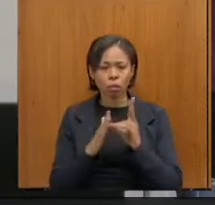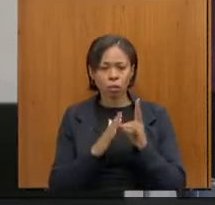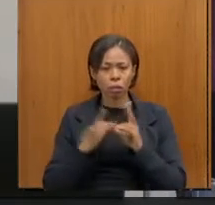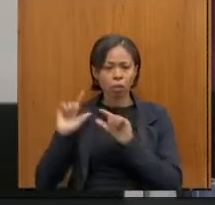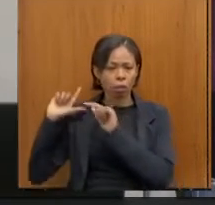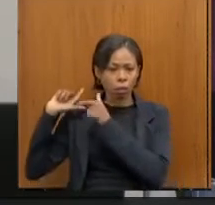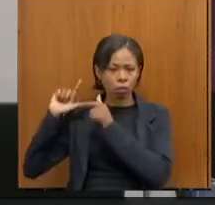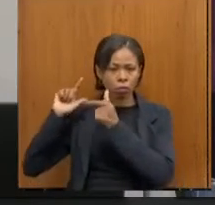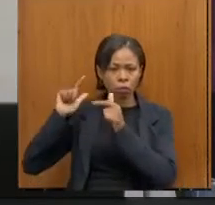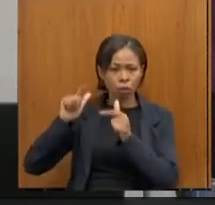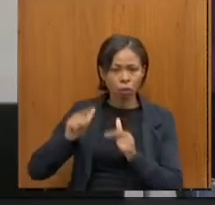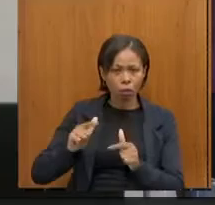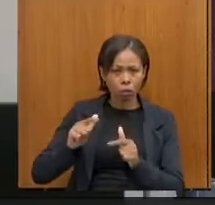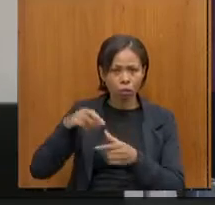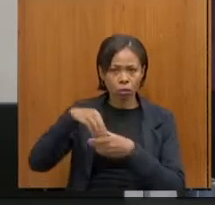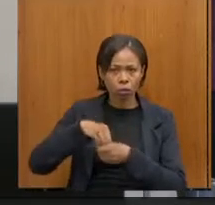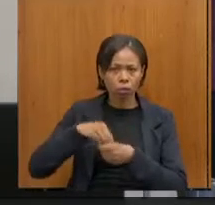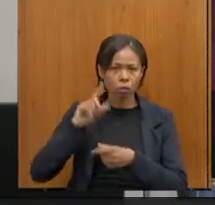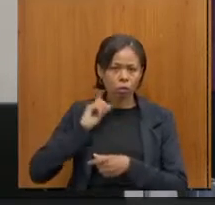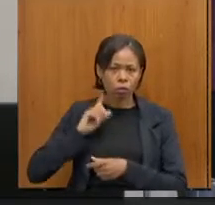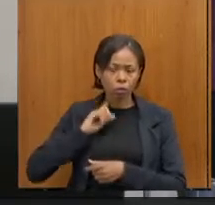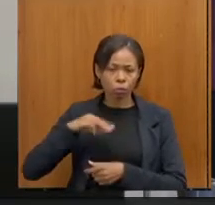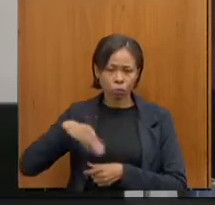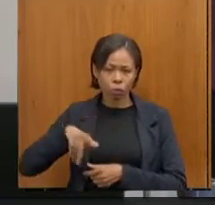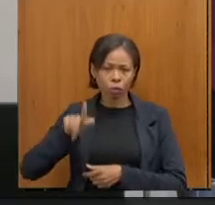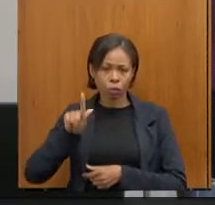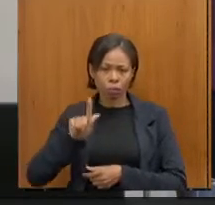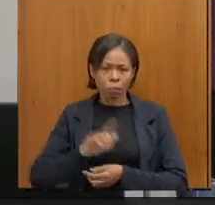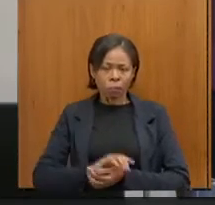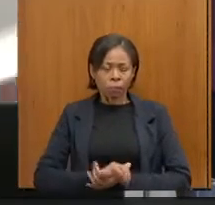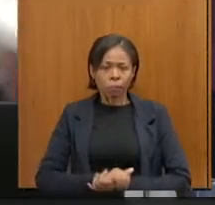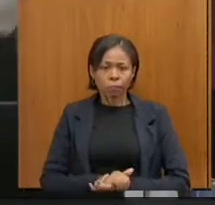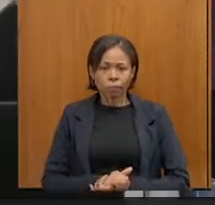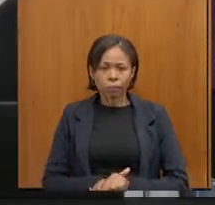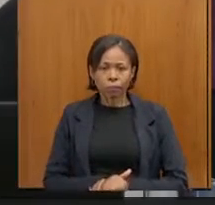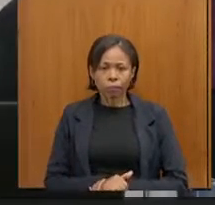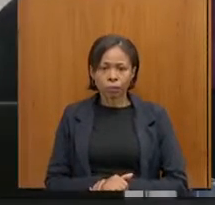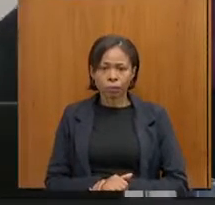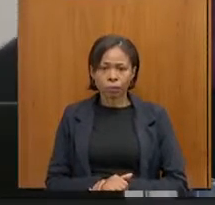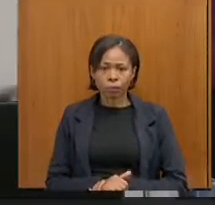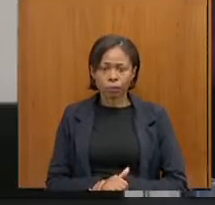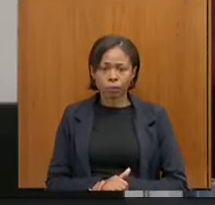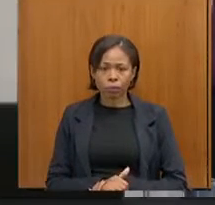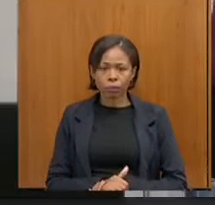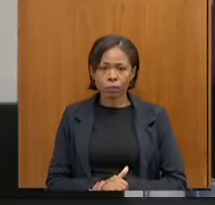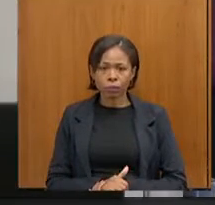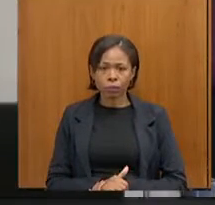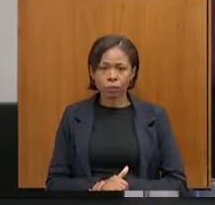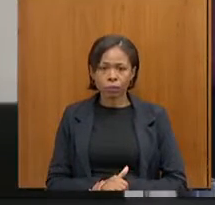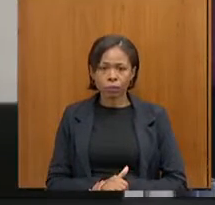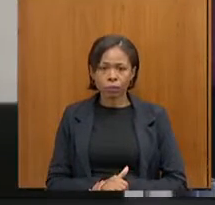territorializados no estado de Minas Gerais Saram as condições primitivas 2021 Deputado A Leninha